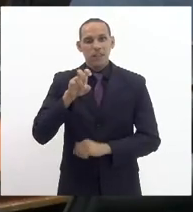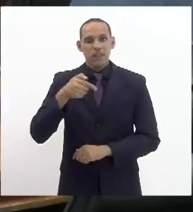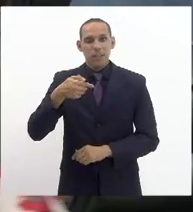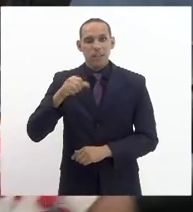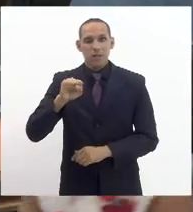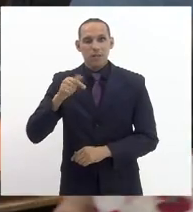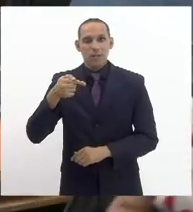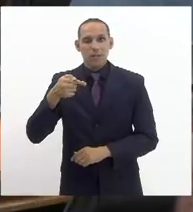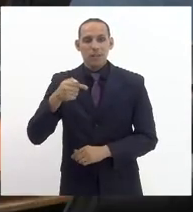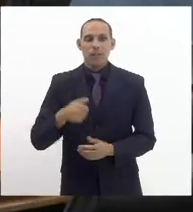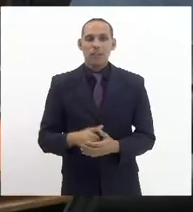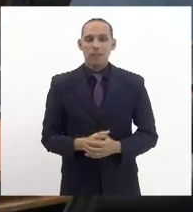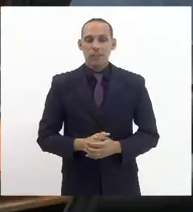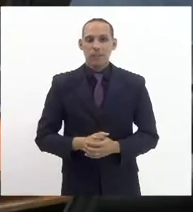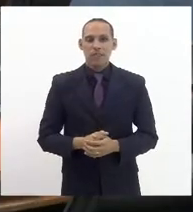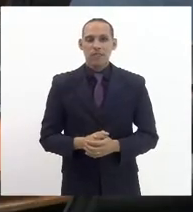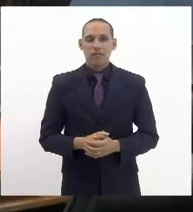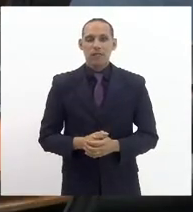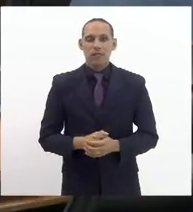5787,